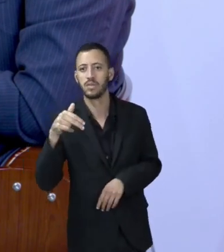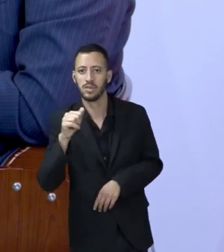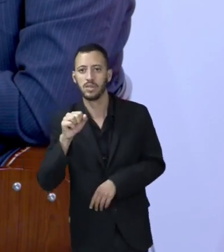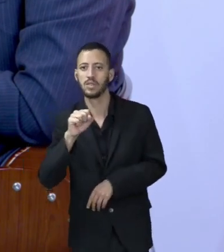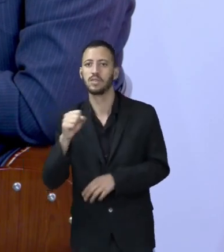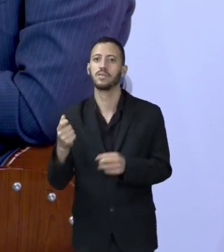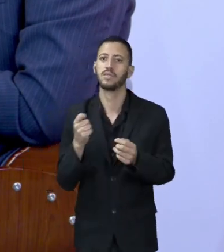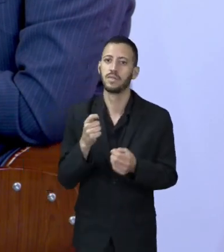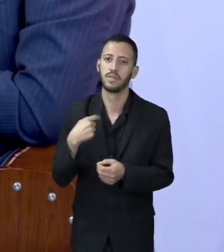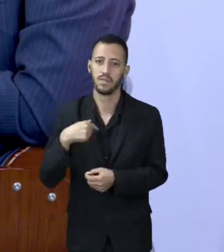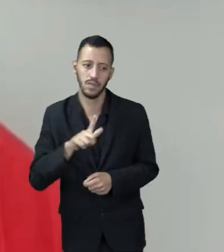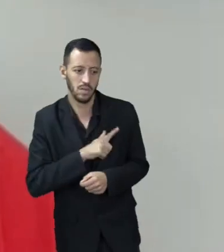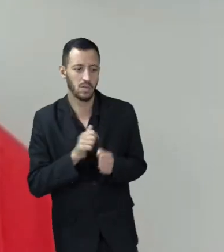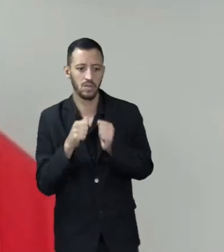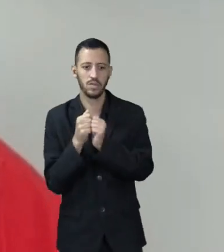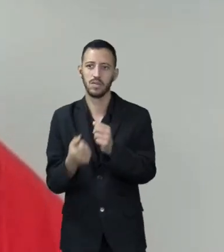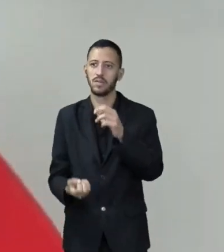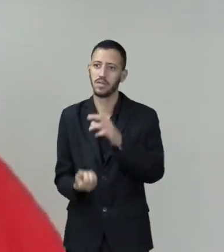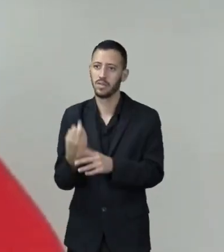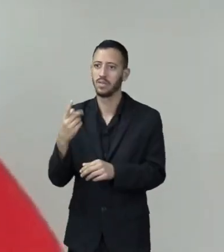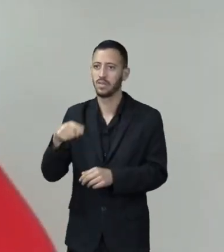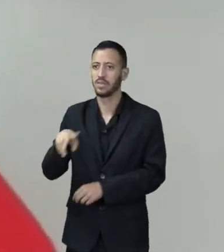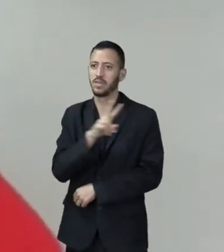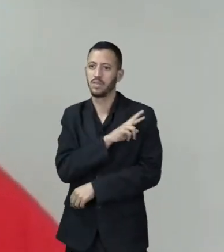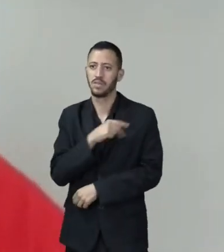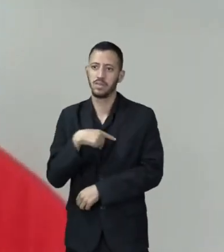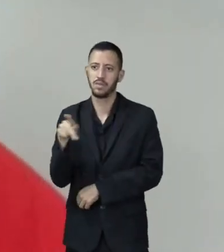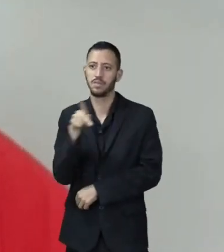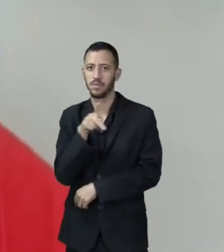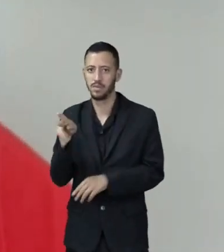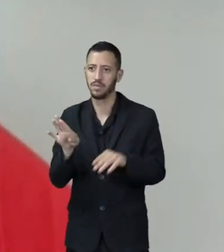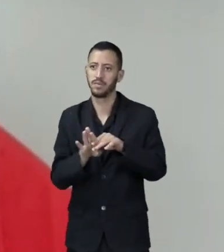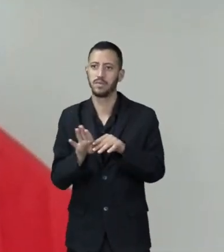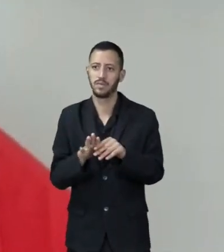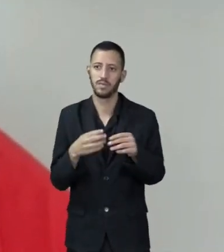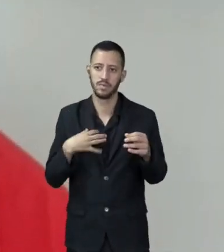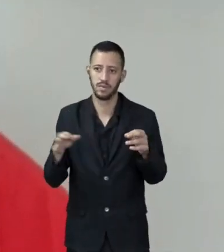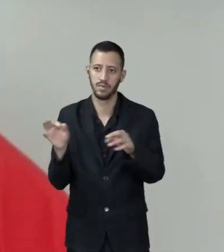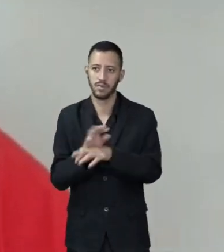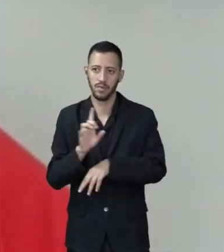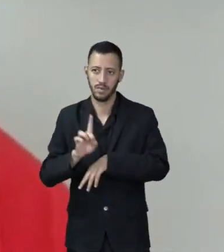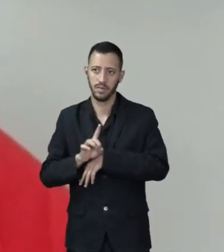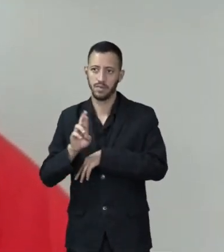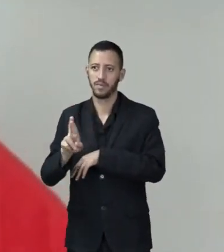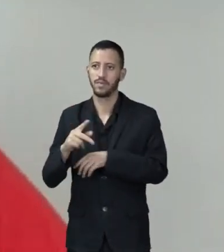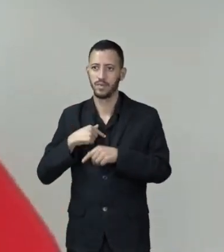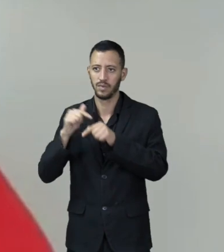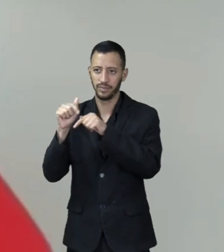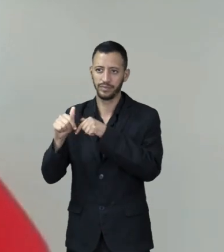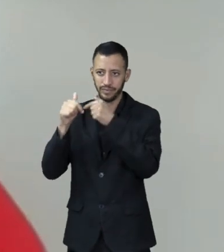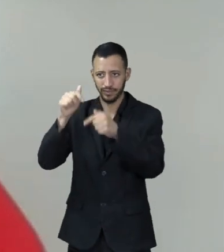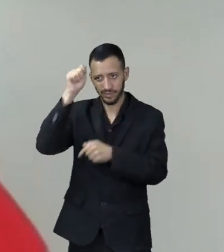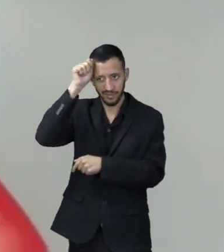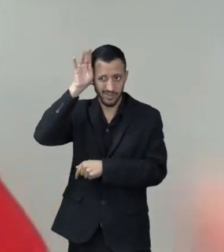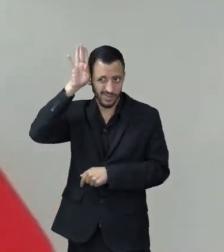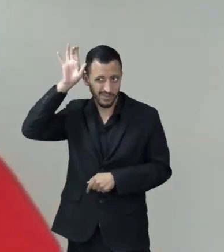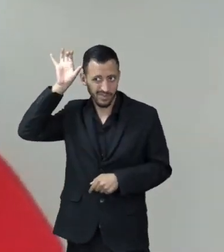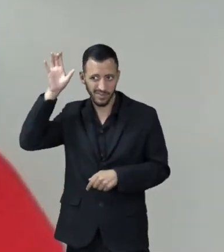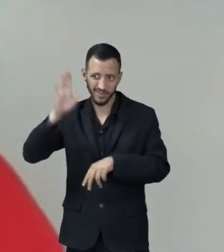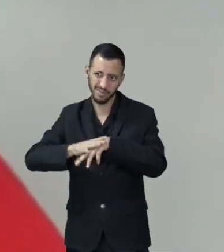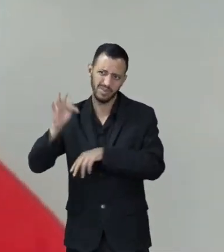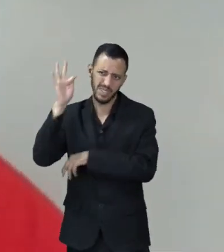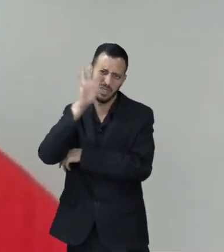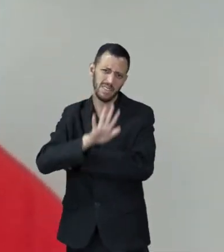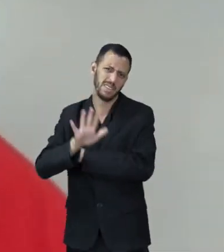Amélia Veras, que estiveram comigo nessa edição-chefe. Eu sou professora também, né, estou finalizando o doutorado, tenho uma carreira acadêmica, mas as duas já são, uma da Federal